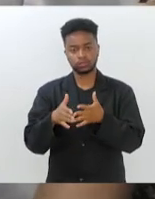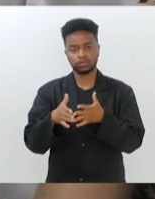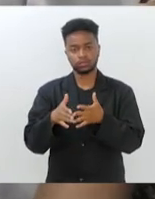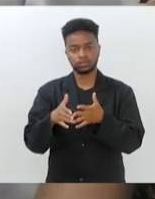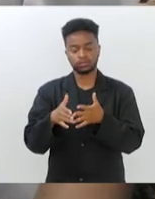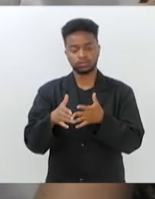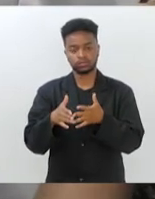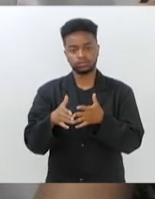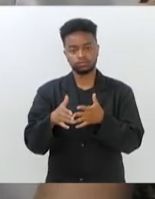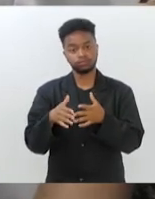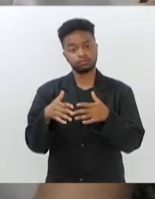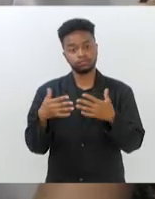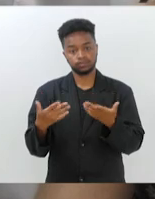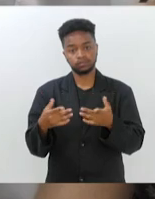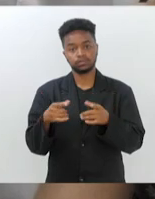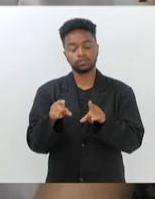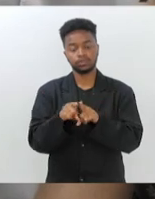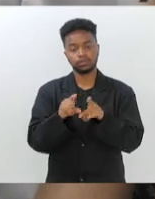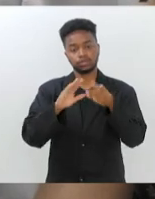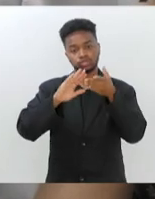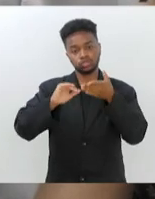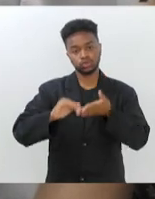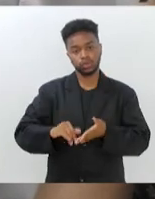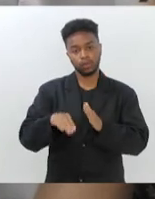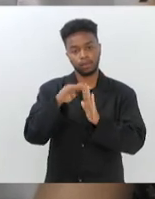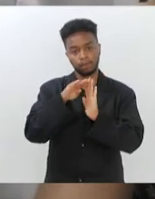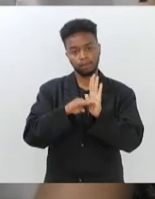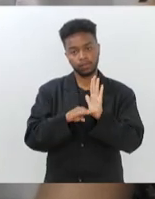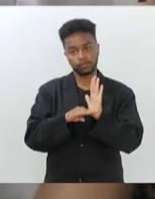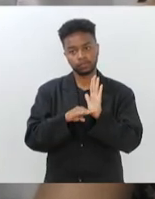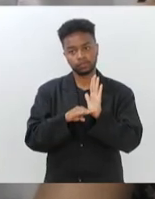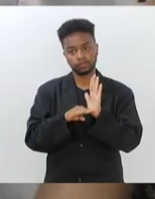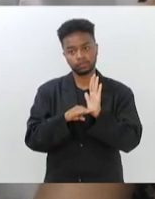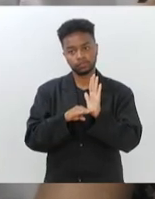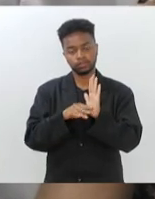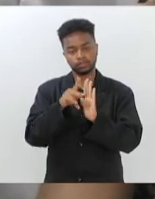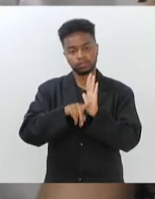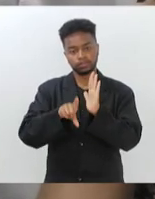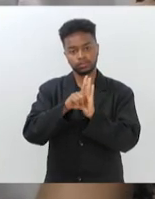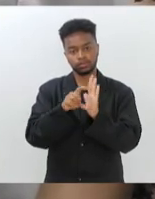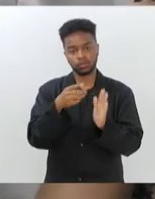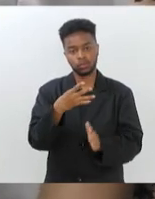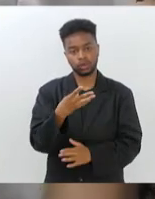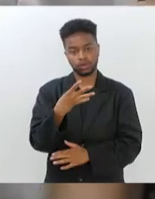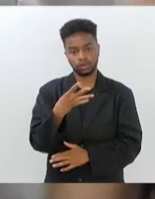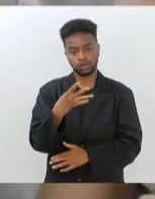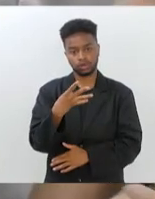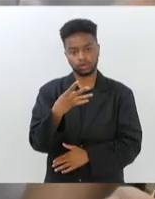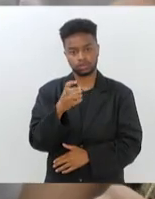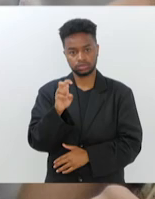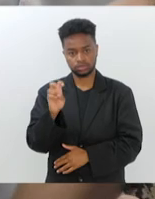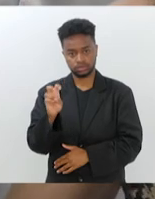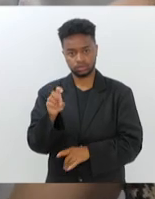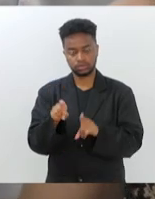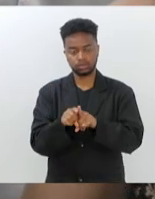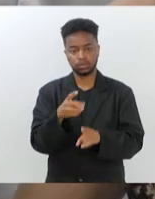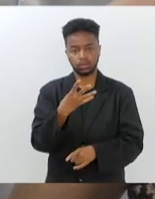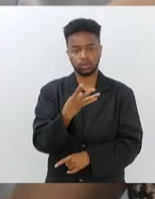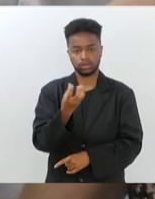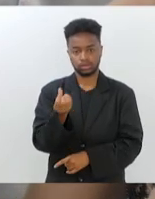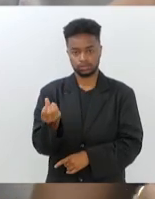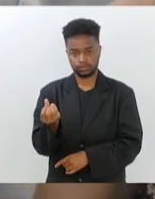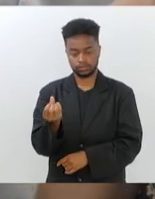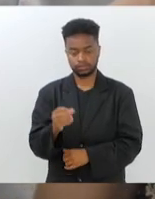prejudicando em consideração também que foram retirados de pauta no os os projetos número 45 os itens 45 e